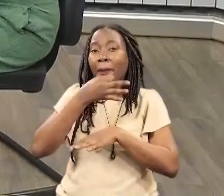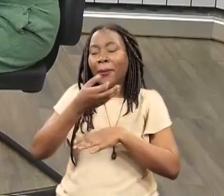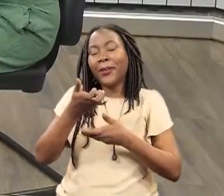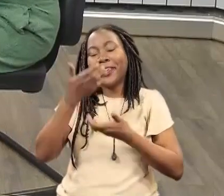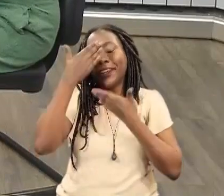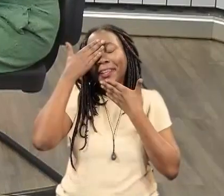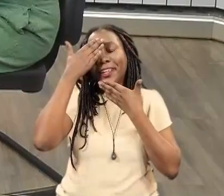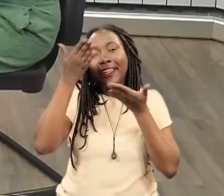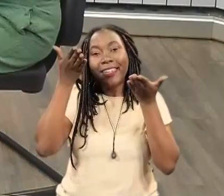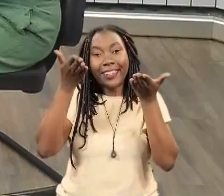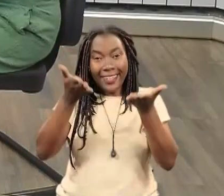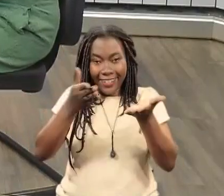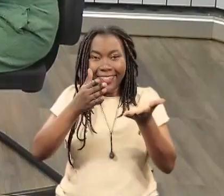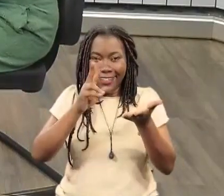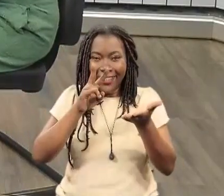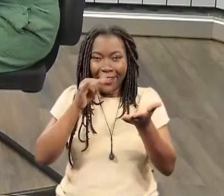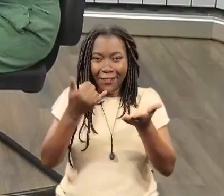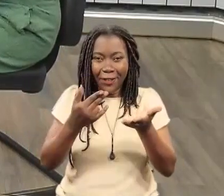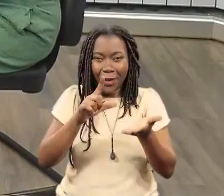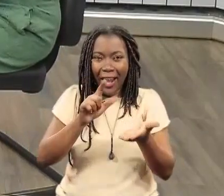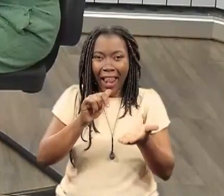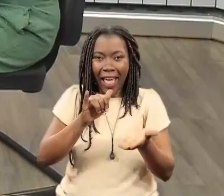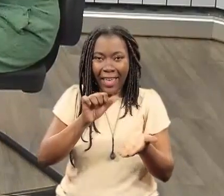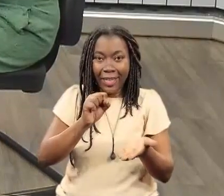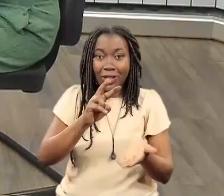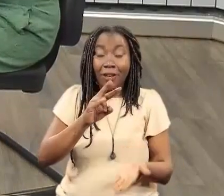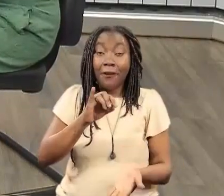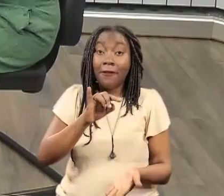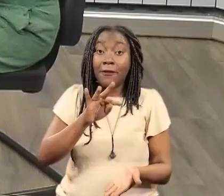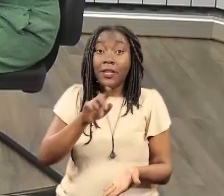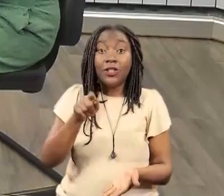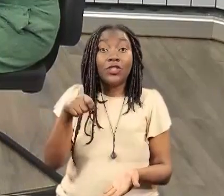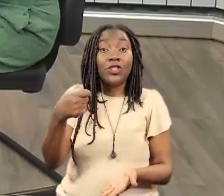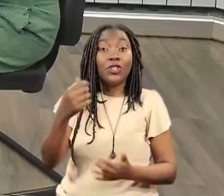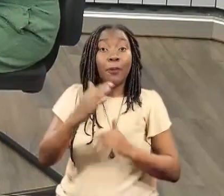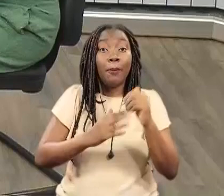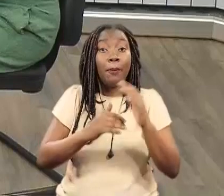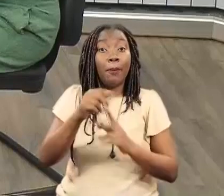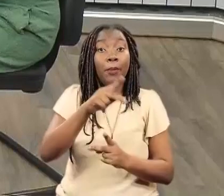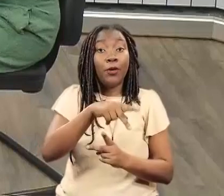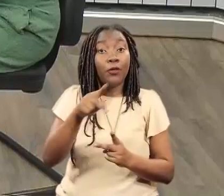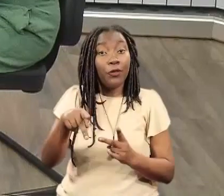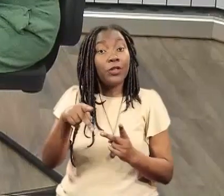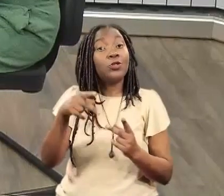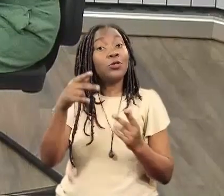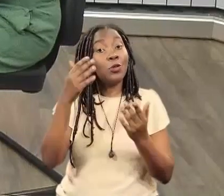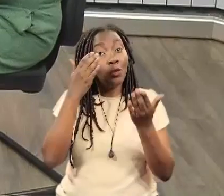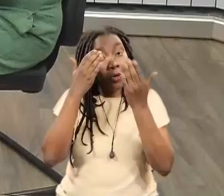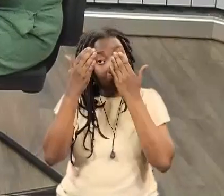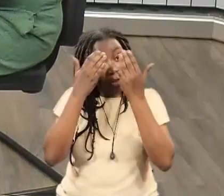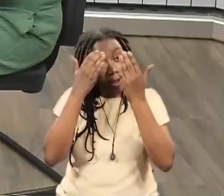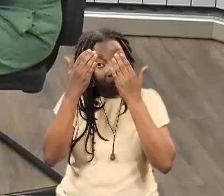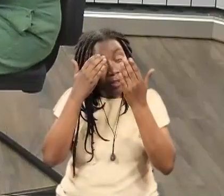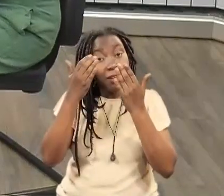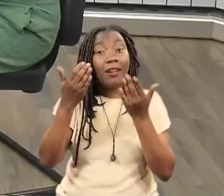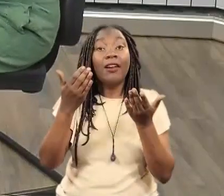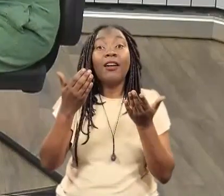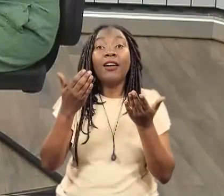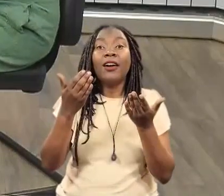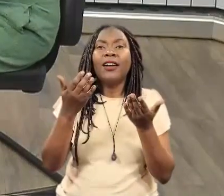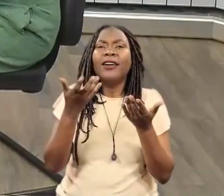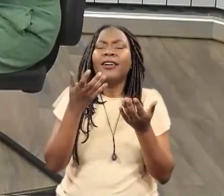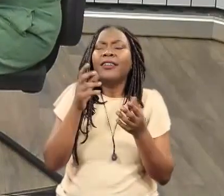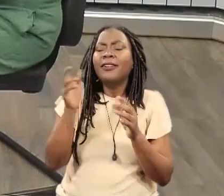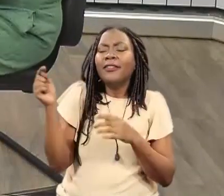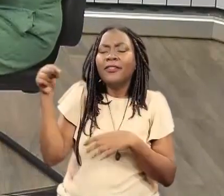agradecer você, viu, Laís Witt, ela que é psicóloga, professora de psicologia, vem aqui dar o ponto de vista referente ao